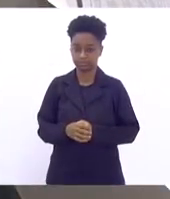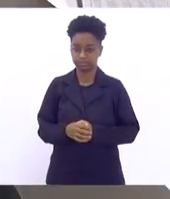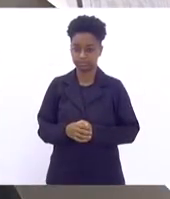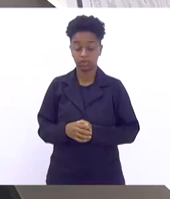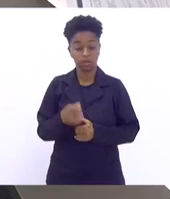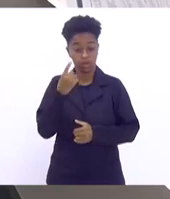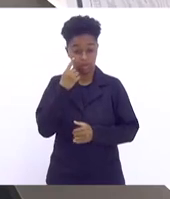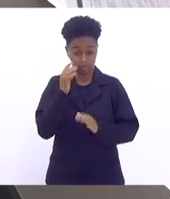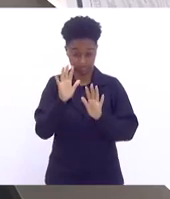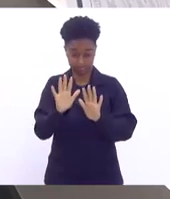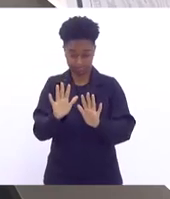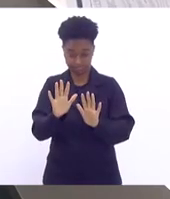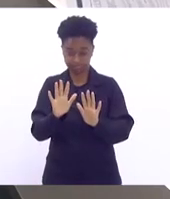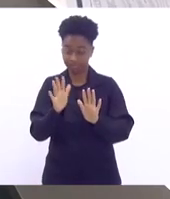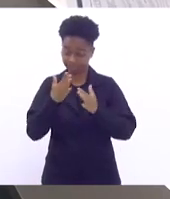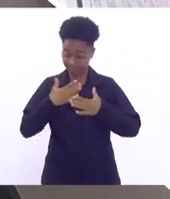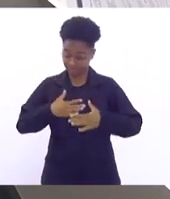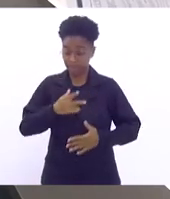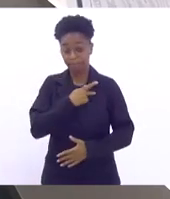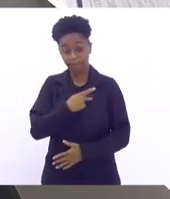olha presidente